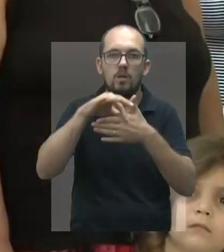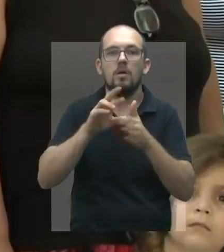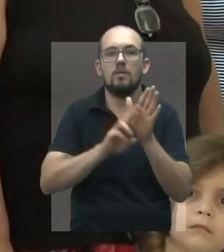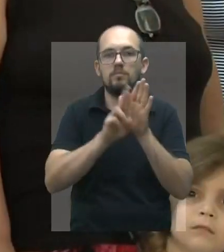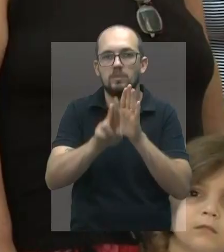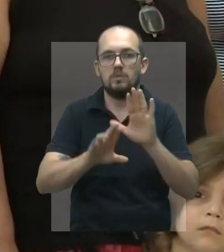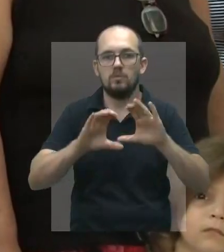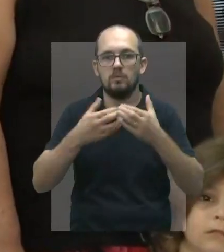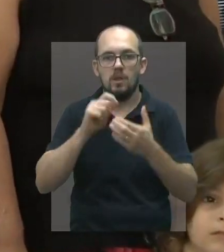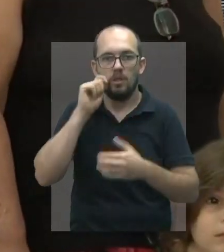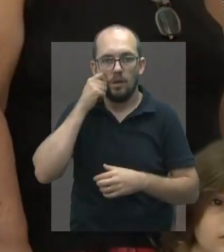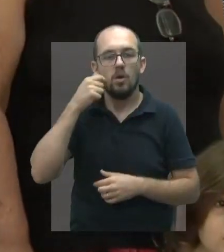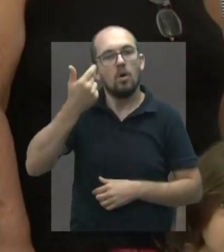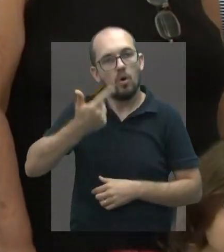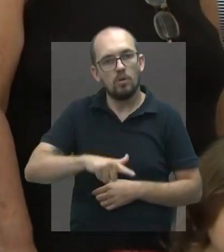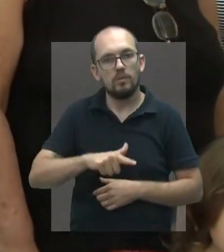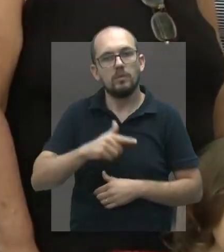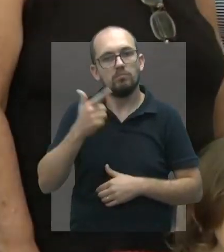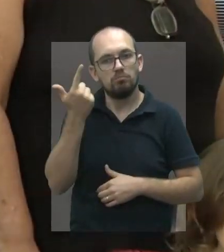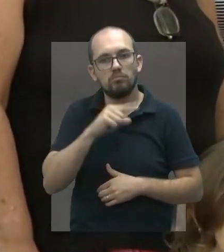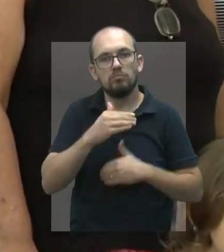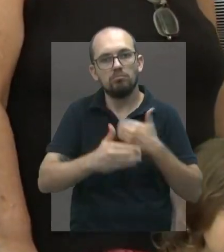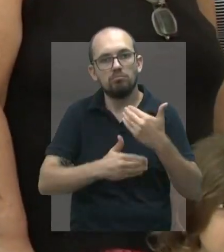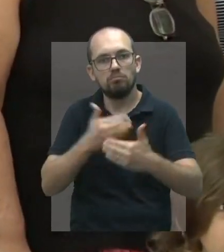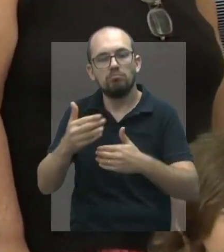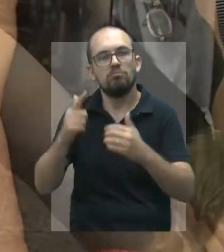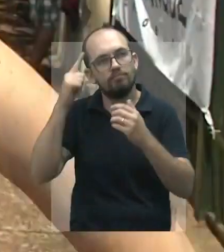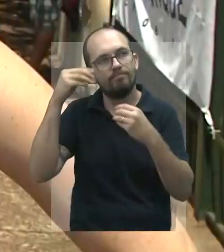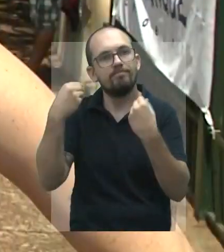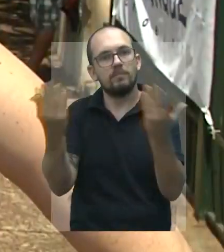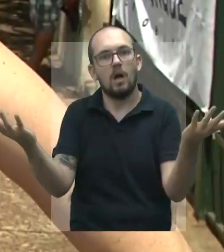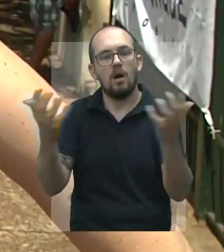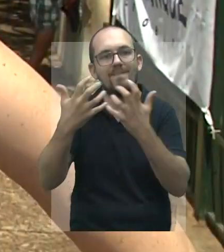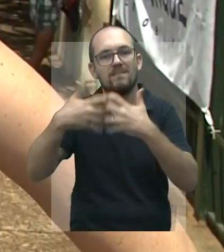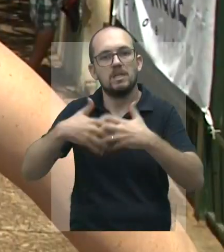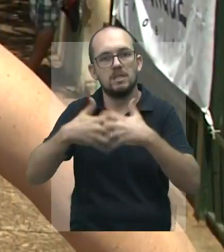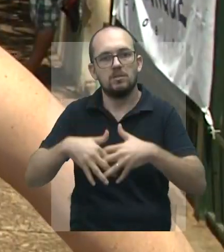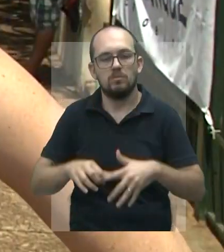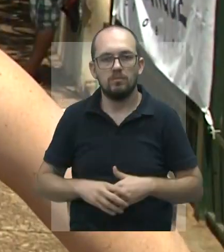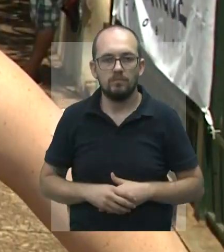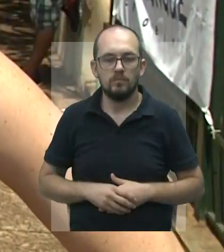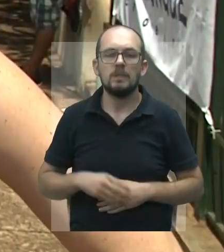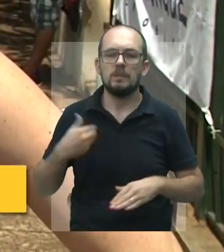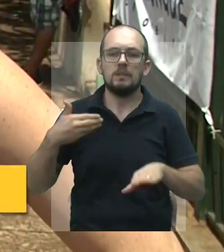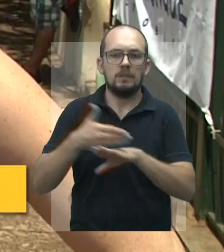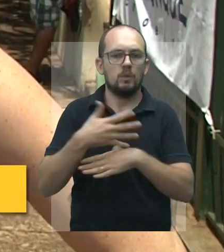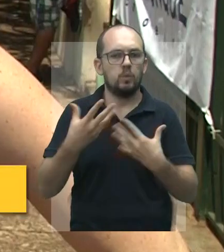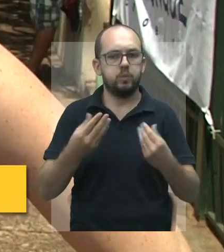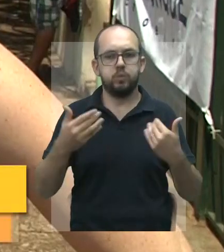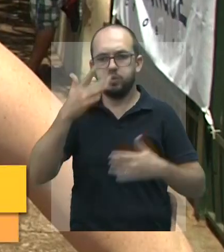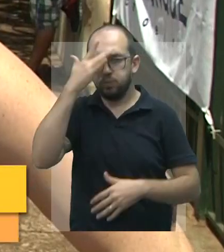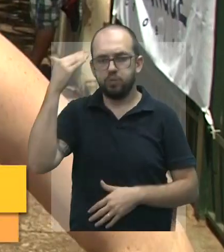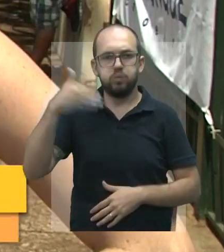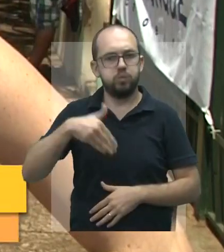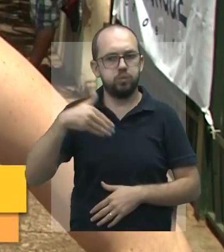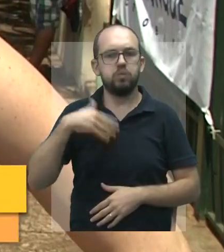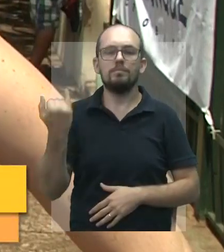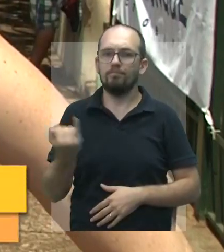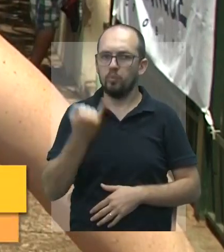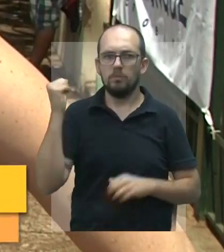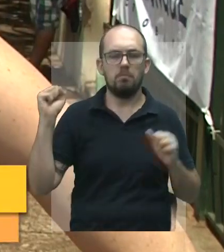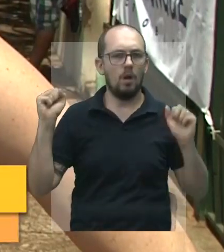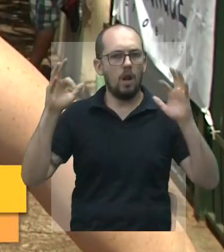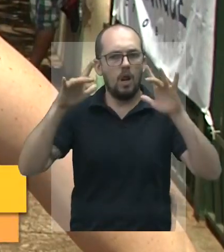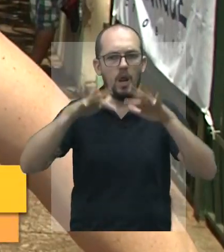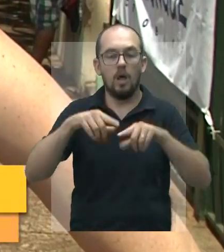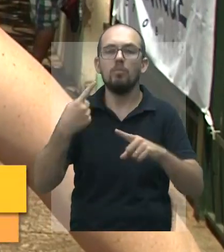negra, mais uma vez provocou a reflexão. Foi um envolvimento bem grande, isso é muito importante pra gente. Fazer aqui